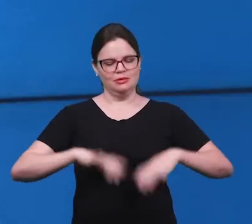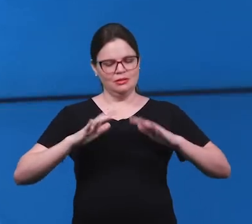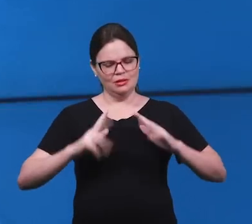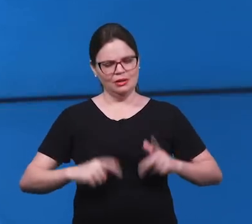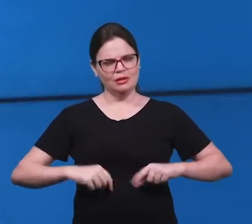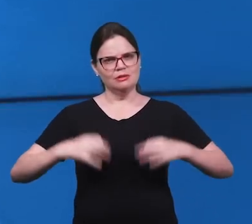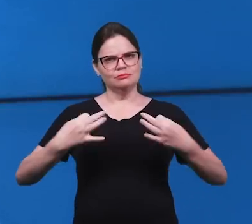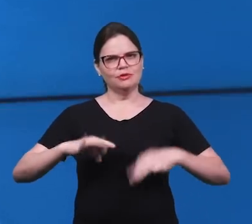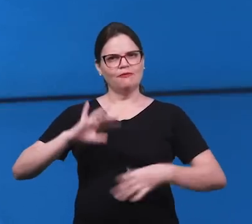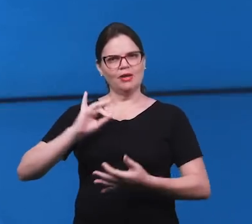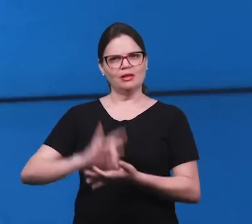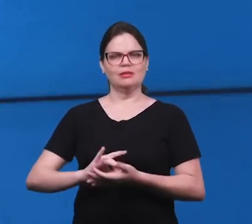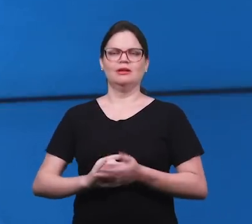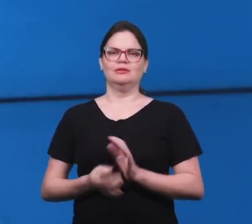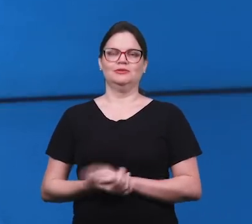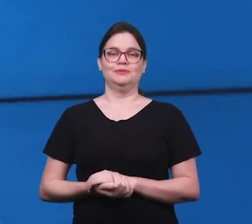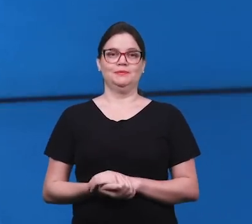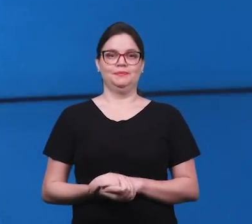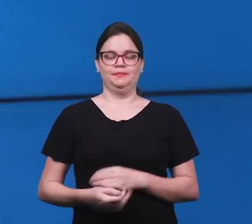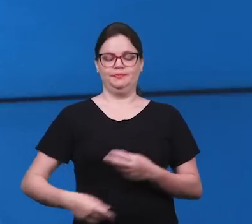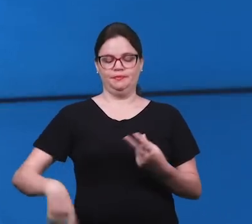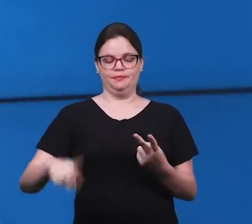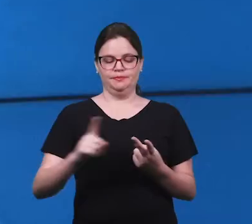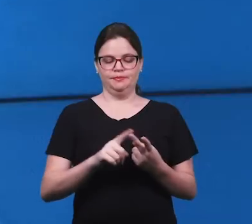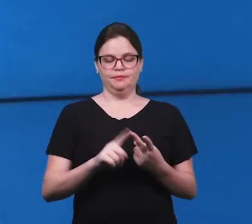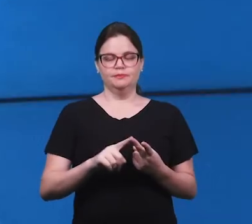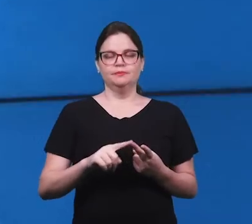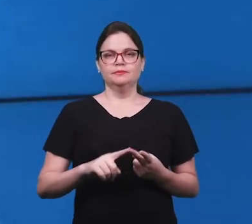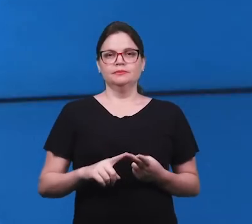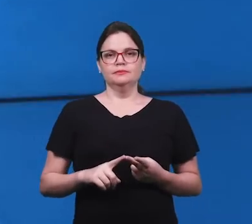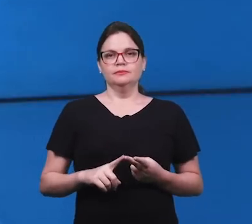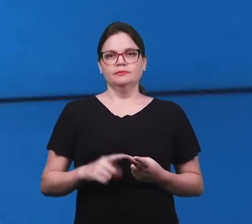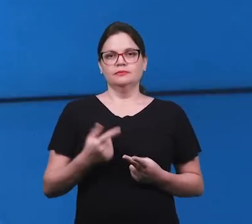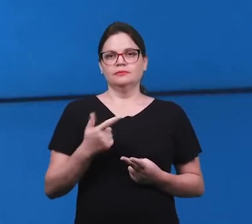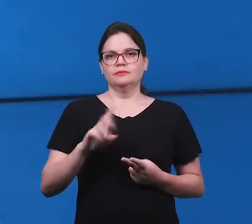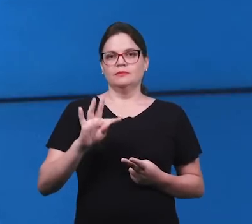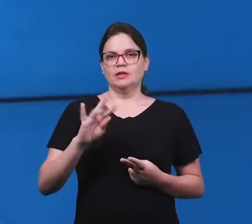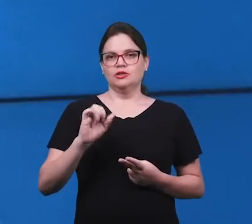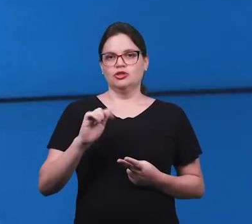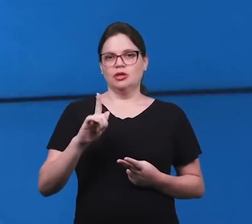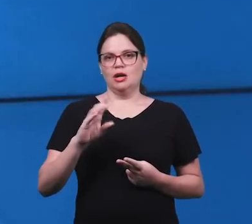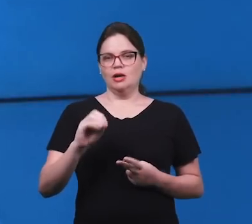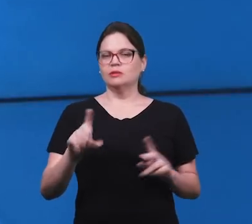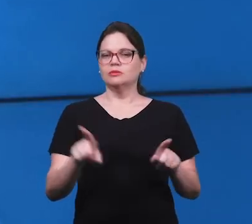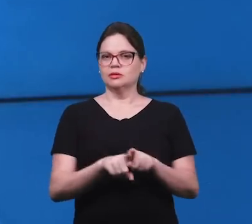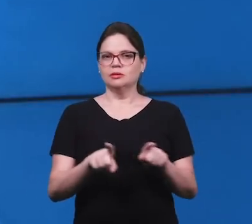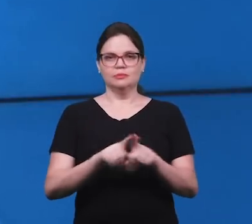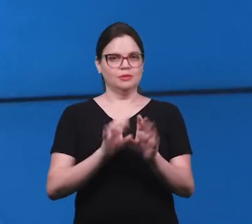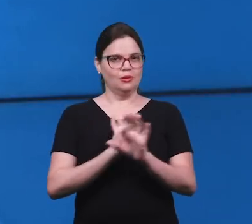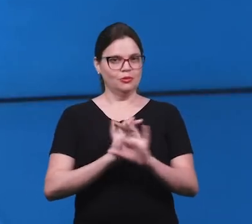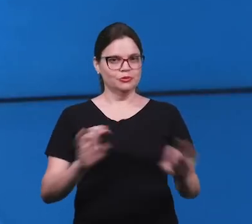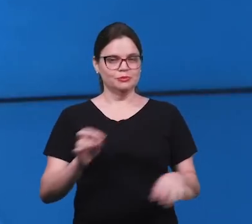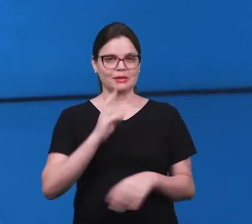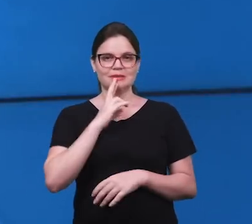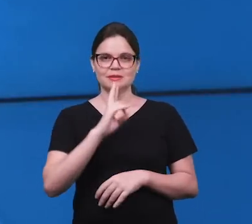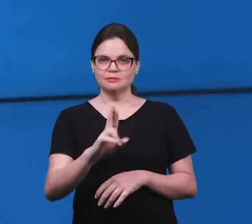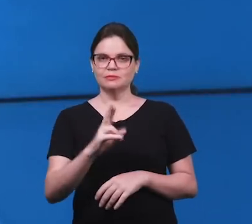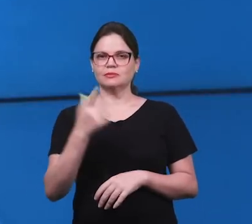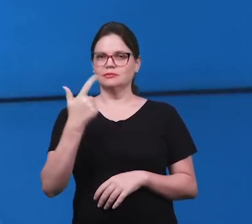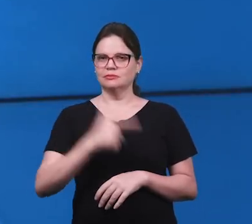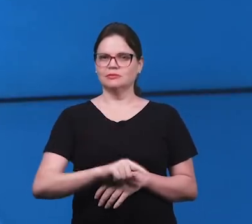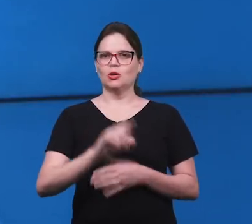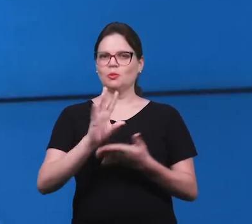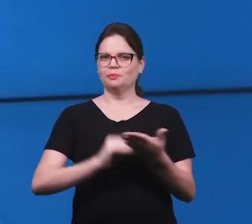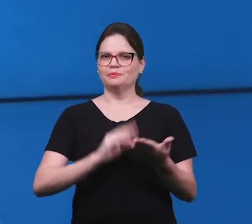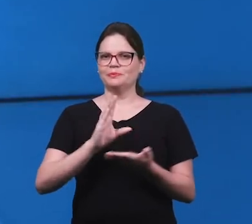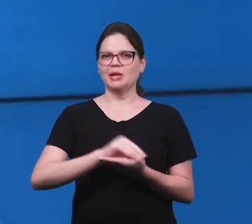ser verdadeiro. E depois também, lá o Tiago, né? Tiago, muito bem colocado ali,